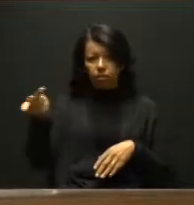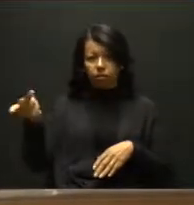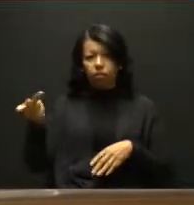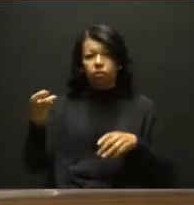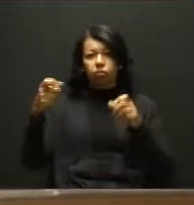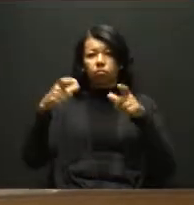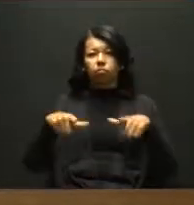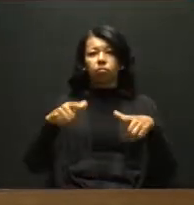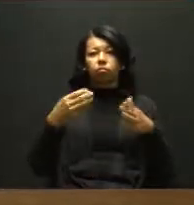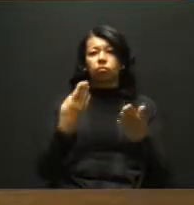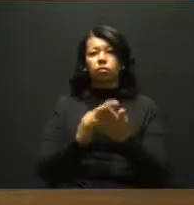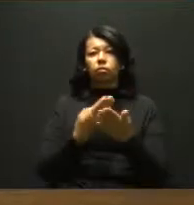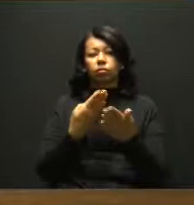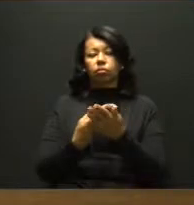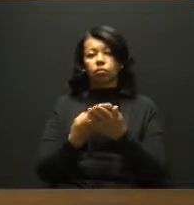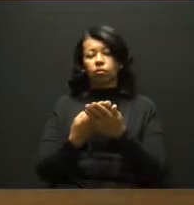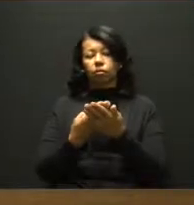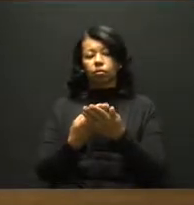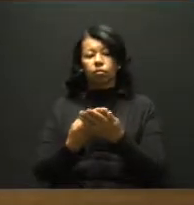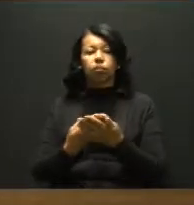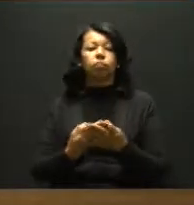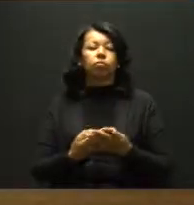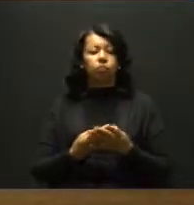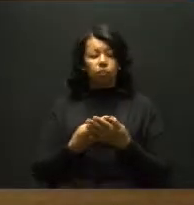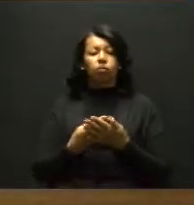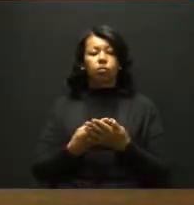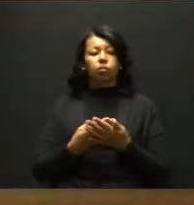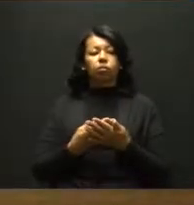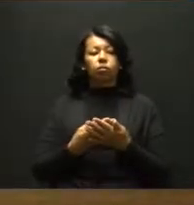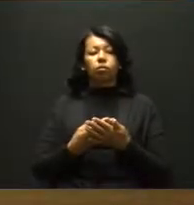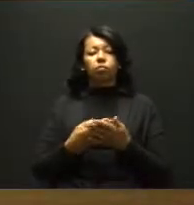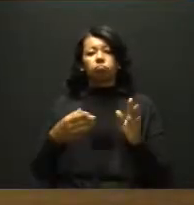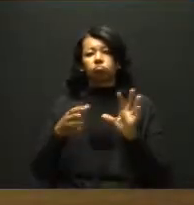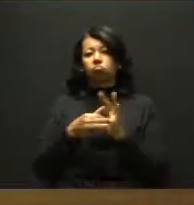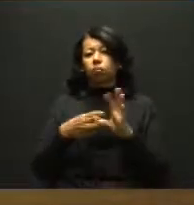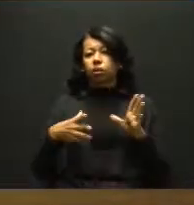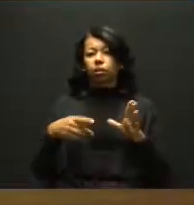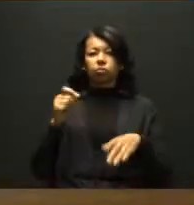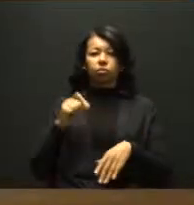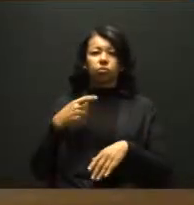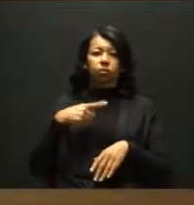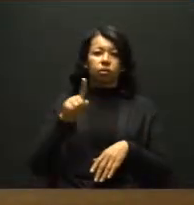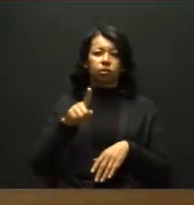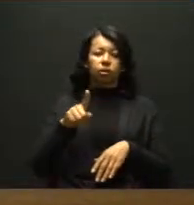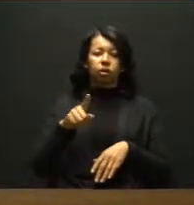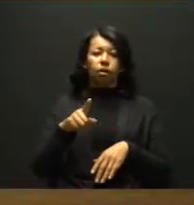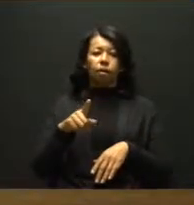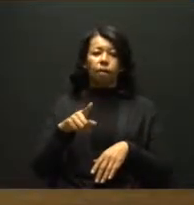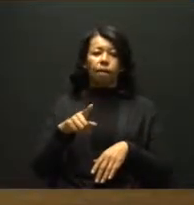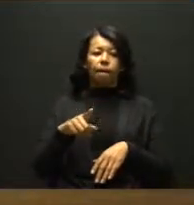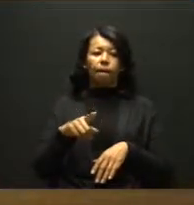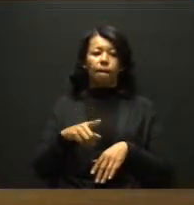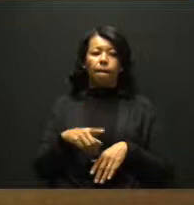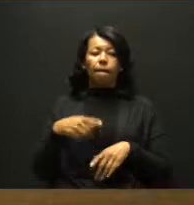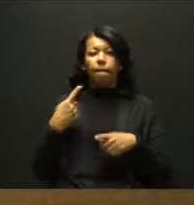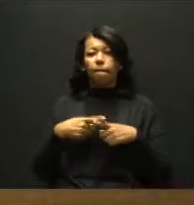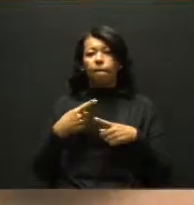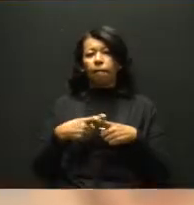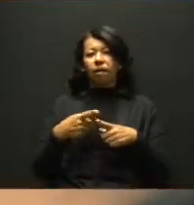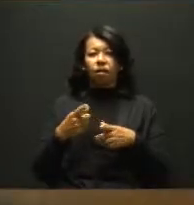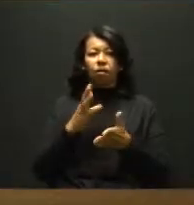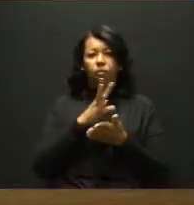unidades de ensino ver o rostinho e foi disponibilizado se fosse lá por questão de custo alto custo da xerox